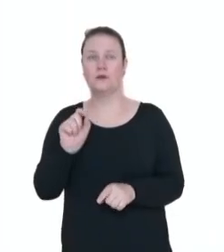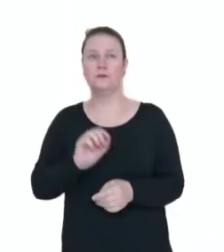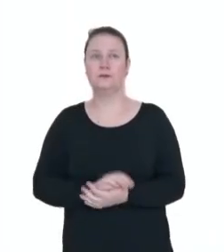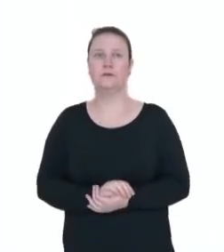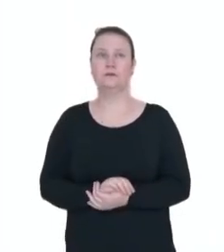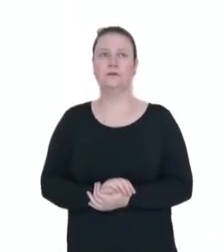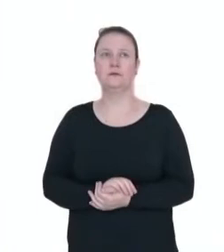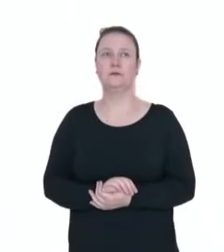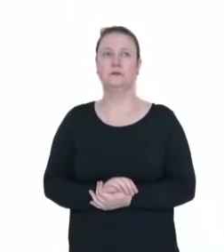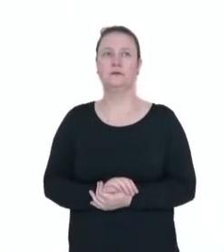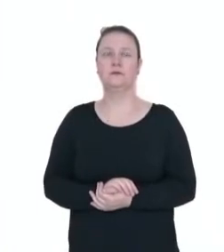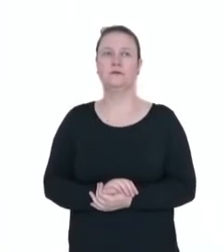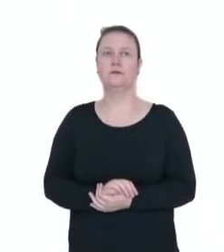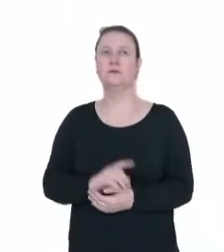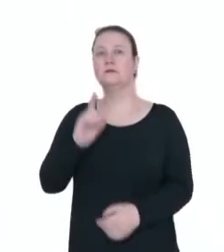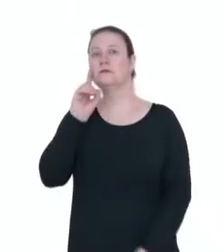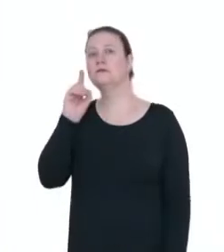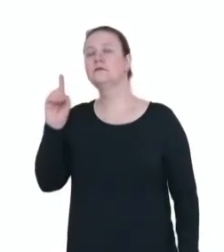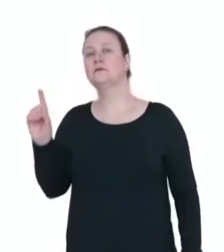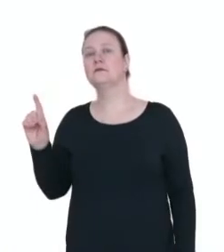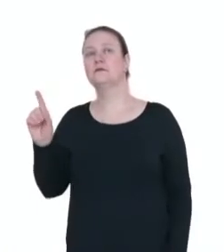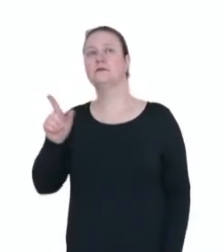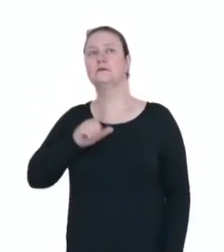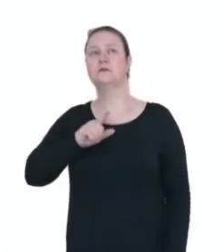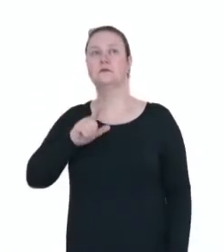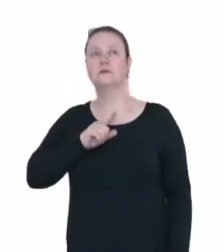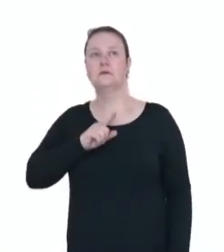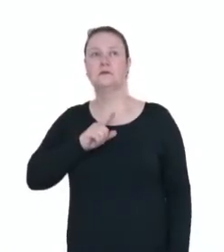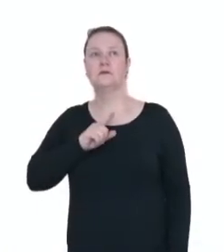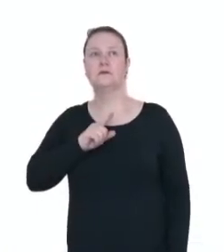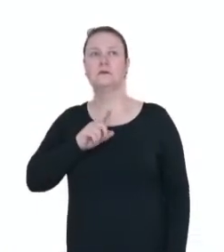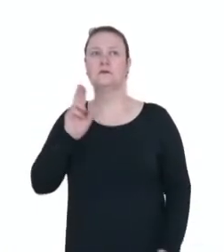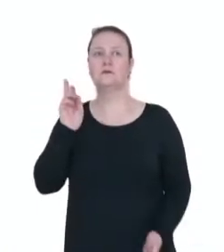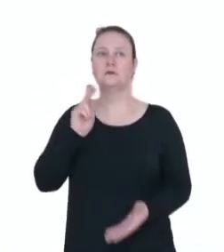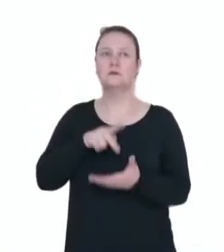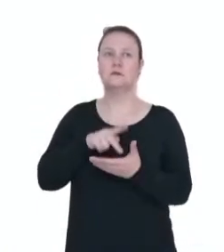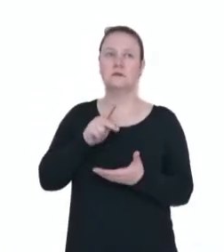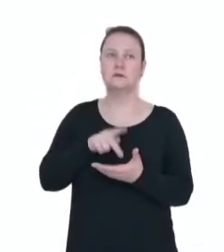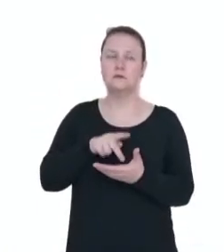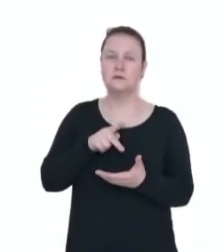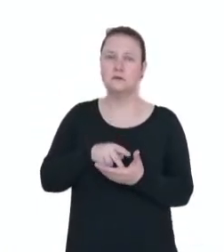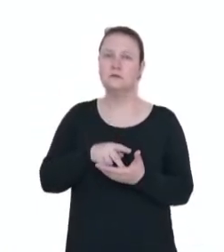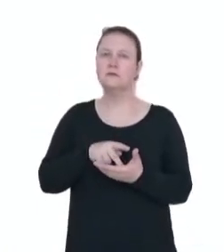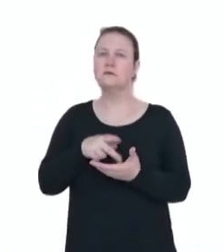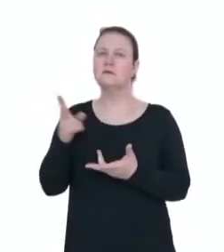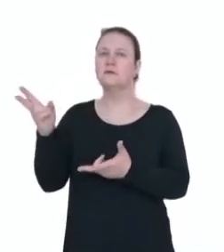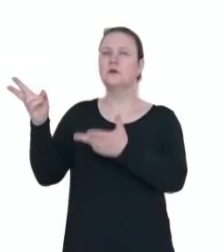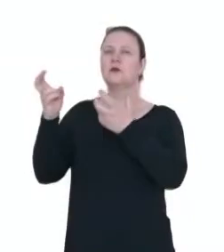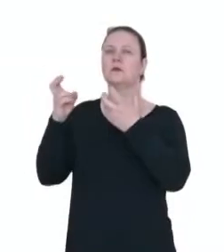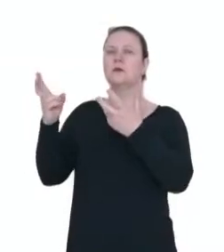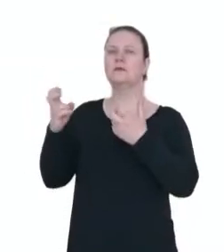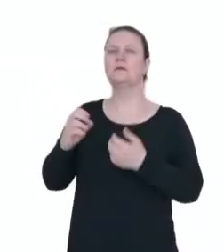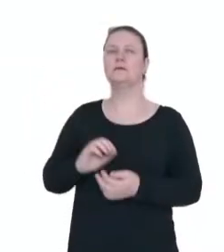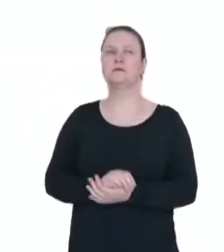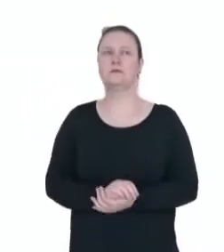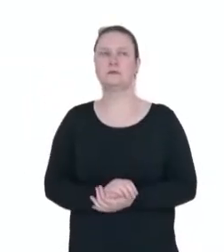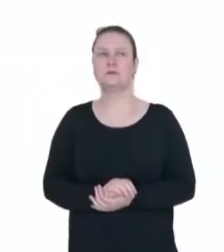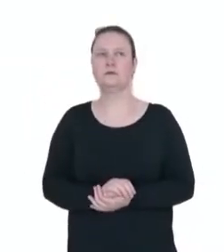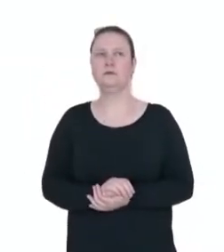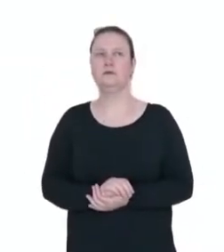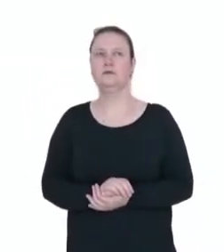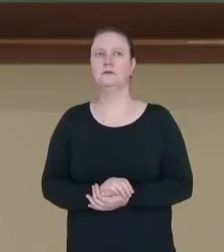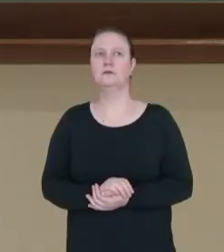o surrealismo pantaneiro, os versos da realidade imediata, eu percebo aqui, ó,